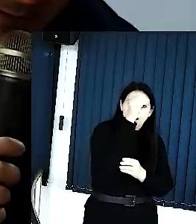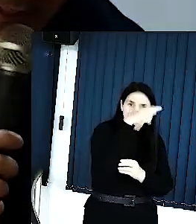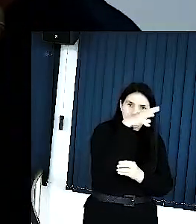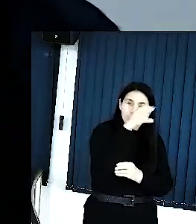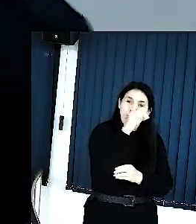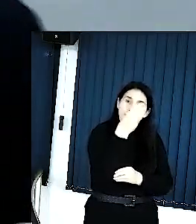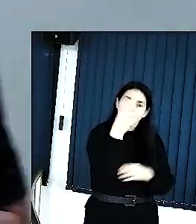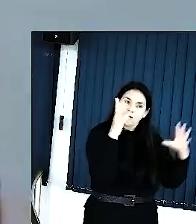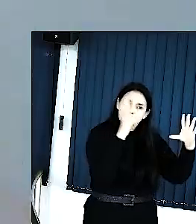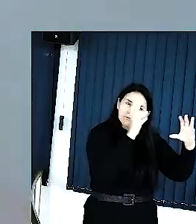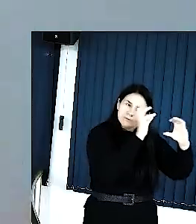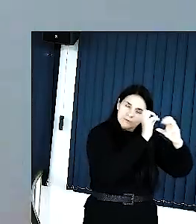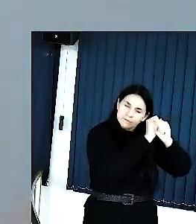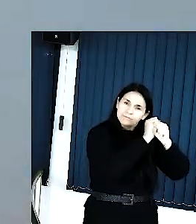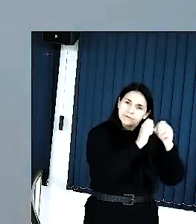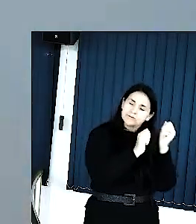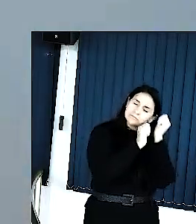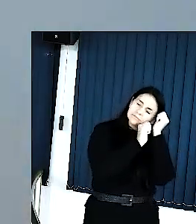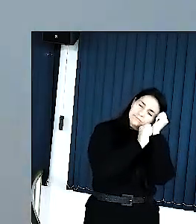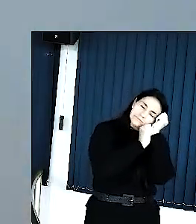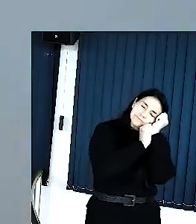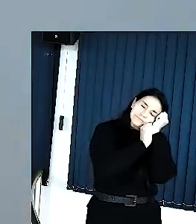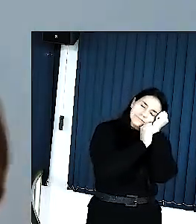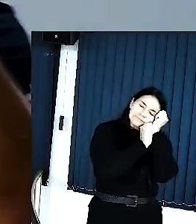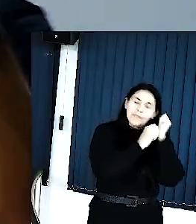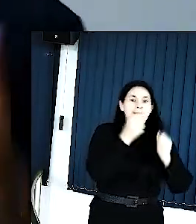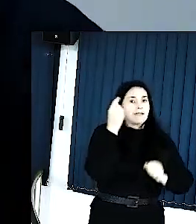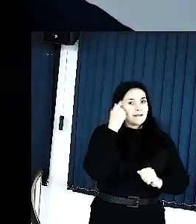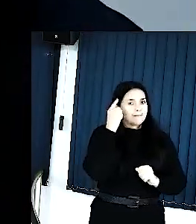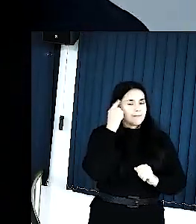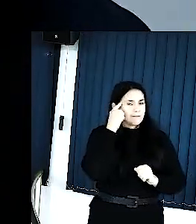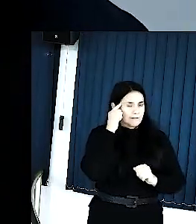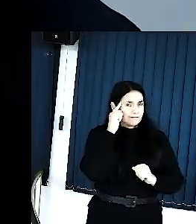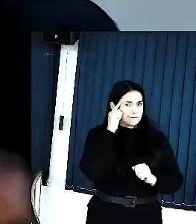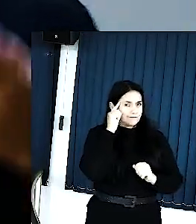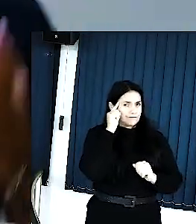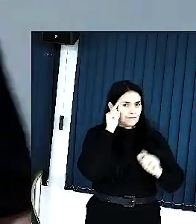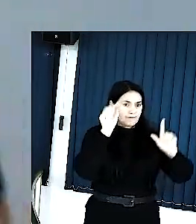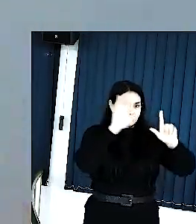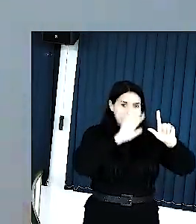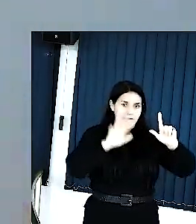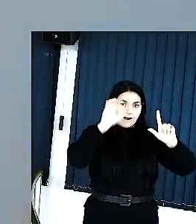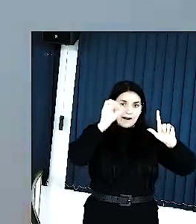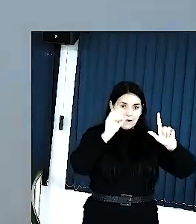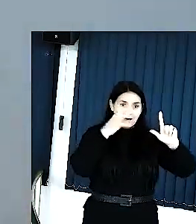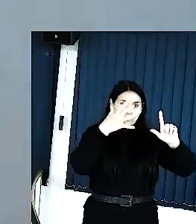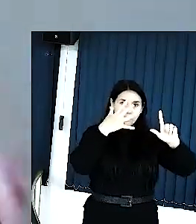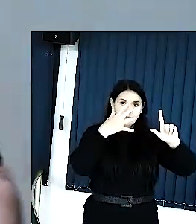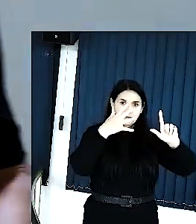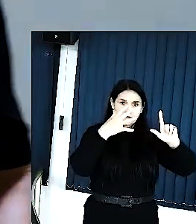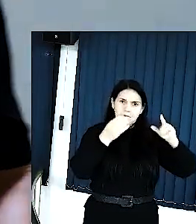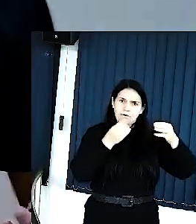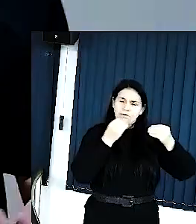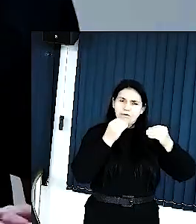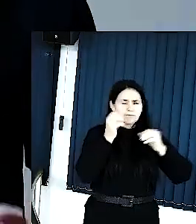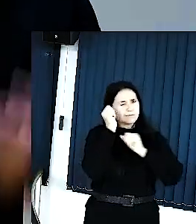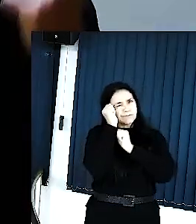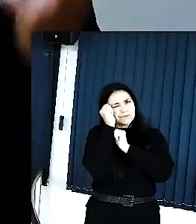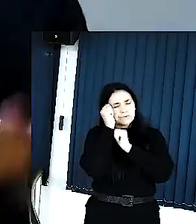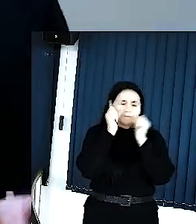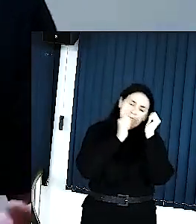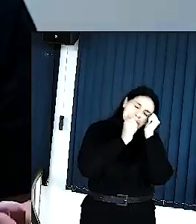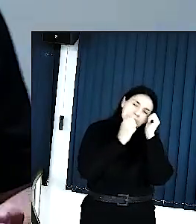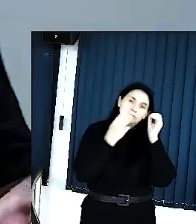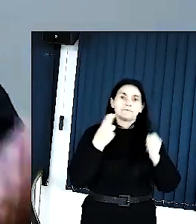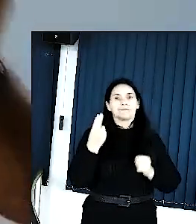nenhuma luminosidade. E você já pensou se eu ficar com uma tela na cara? Não vai produzir melatonina, não vai induzir o sono.